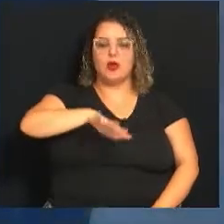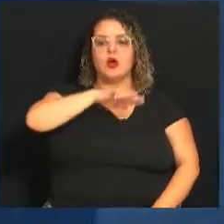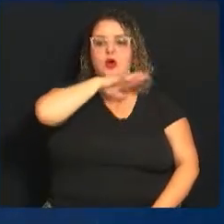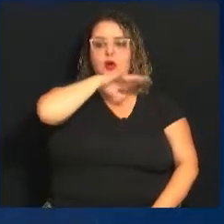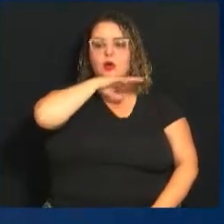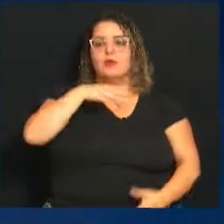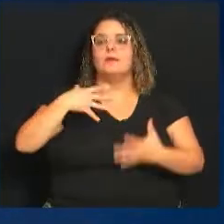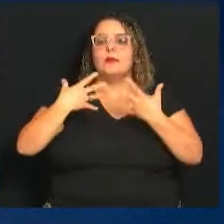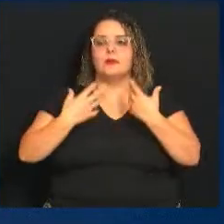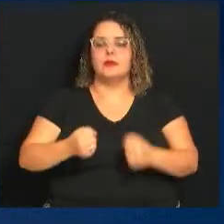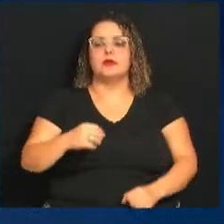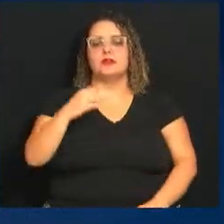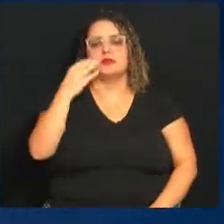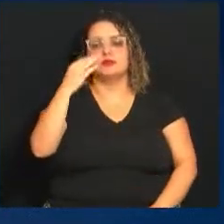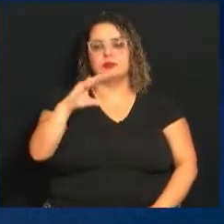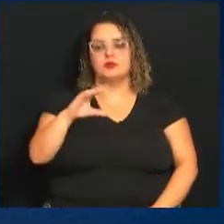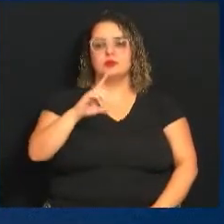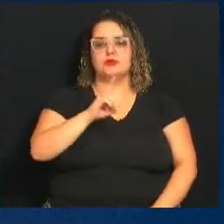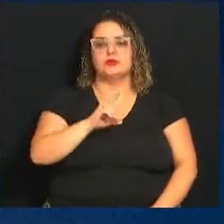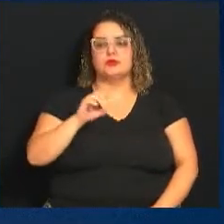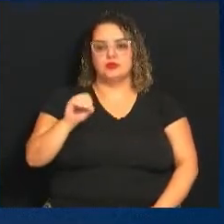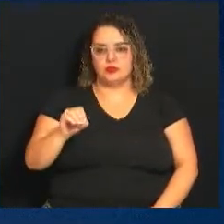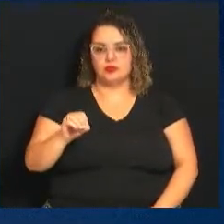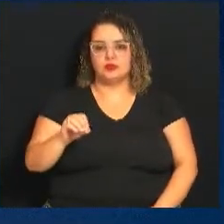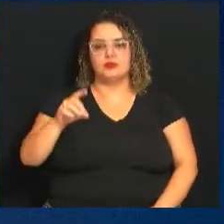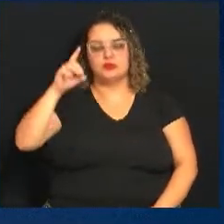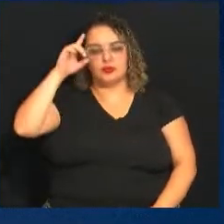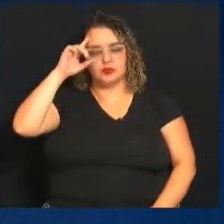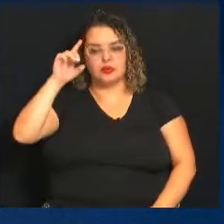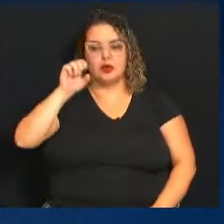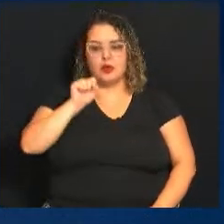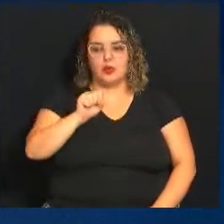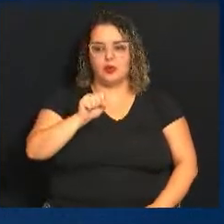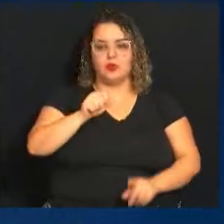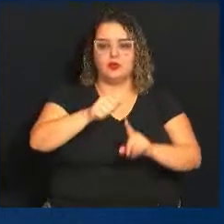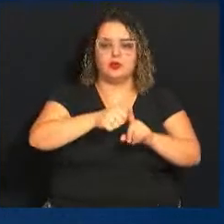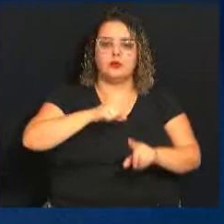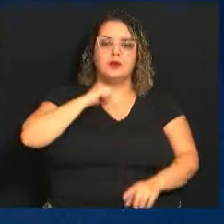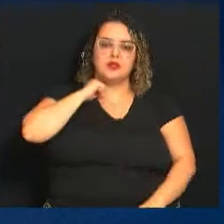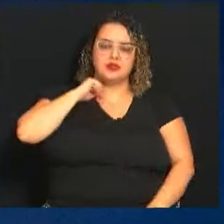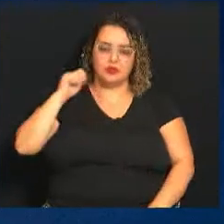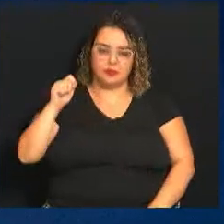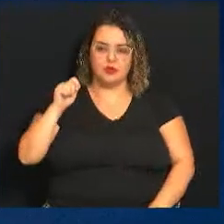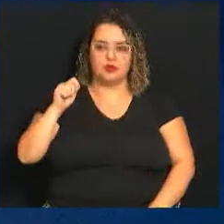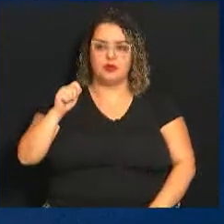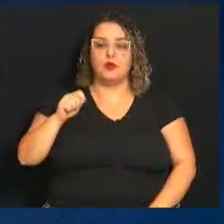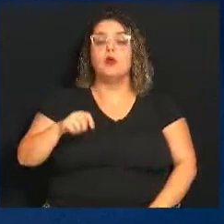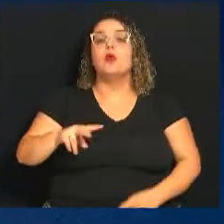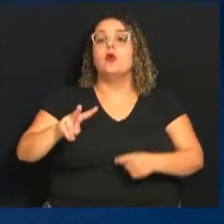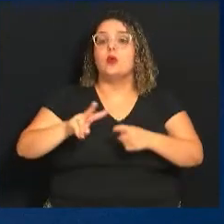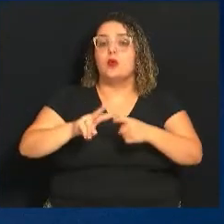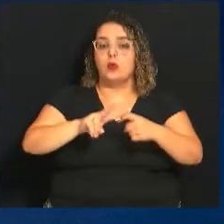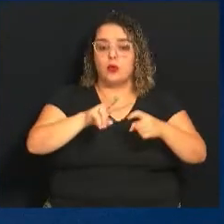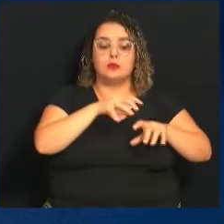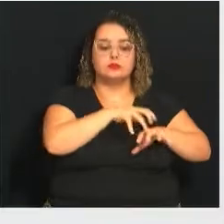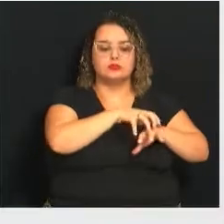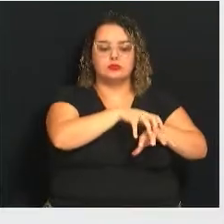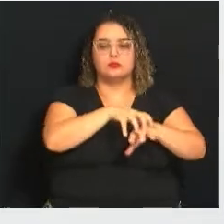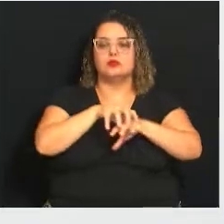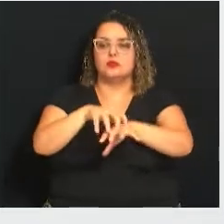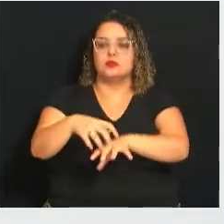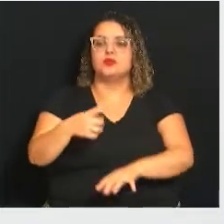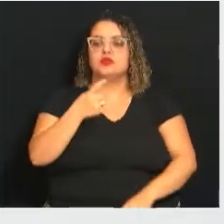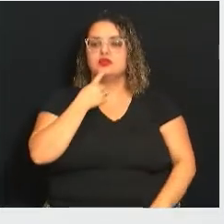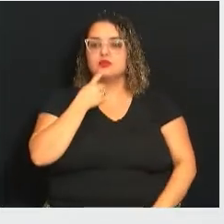e publicada no Diário Oficial no dia oito de Abril se trata do ambulatório veterinário móvel de Campinas